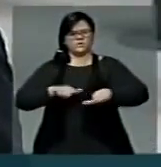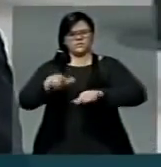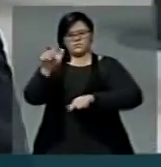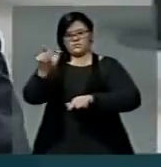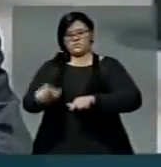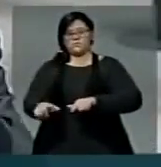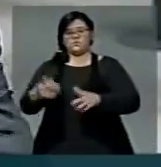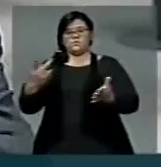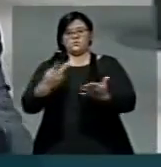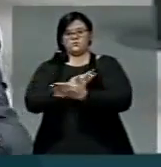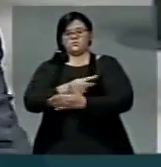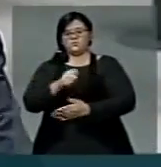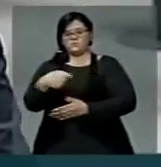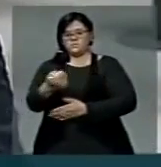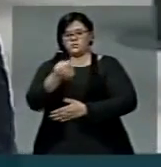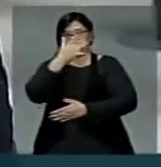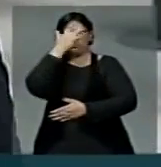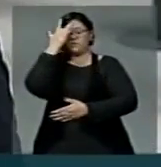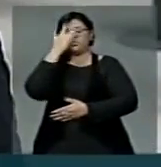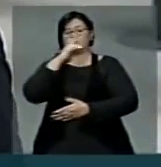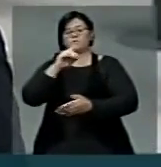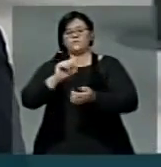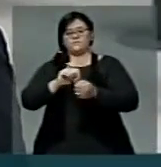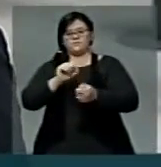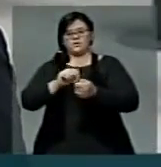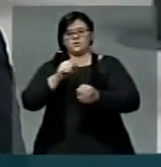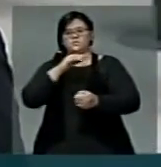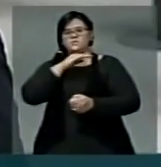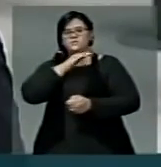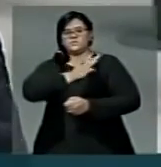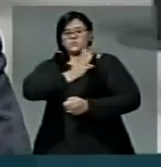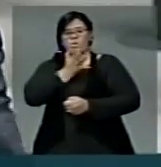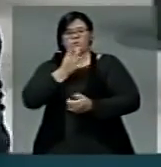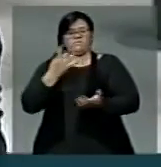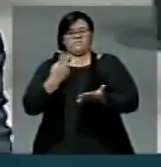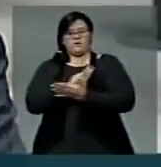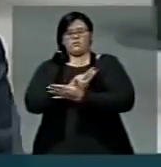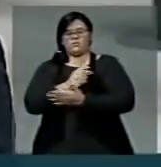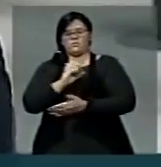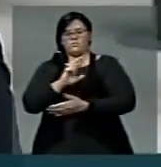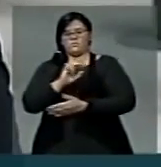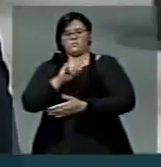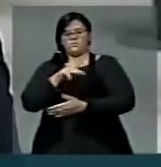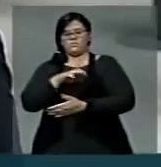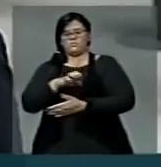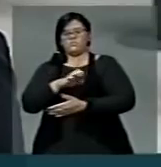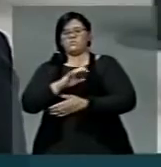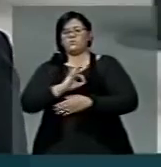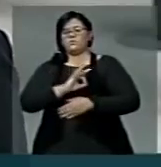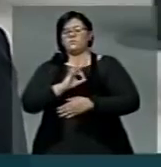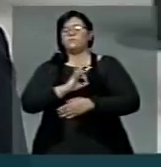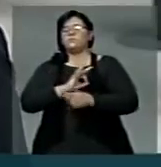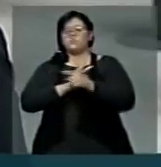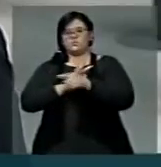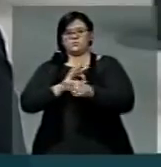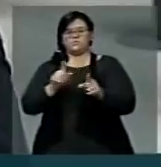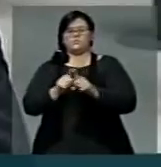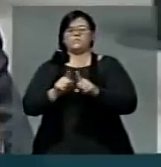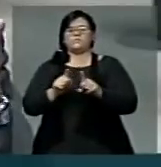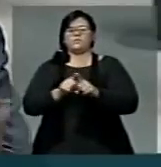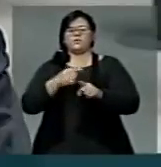a presença dos que perpetraram aquele crime pavoroso. Então, me solidarizar com Vossa Excelência também nessas palavras